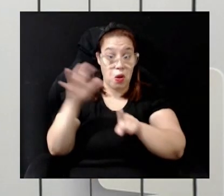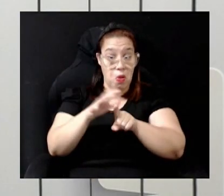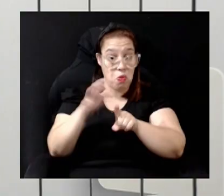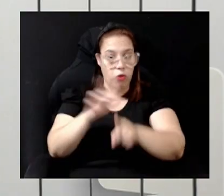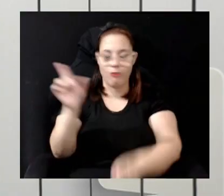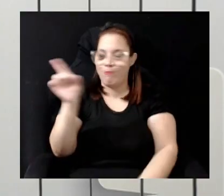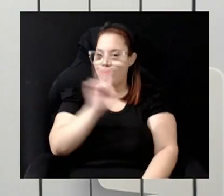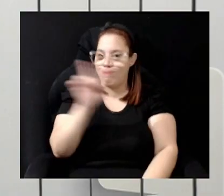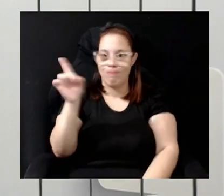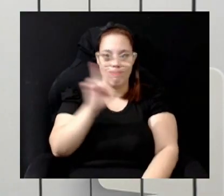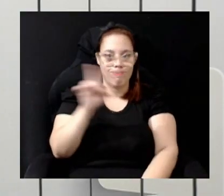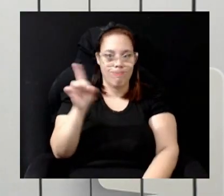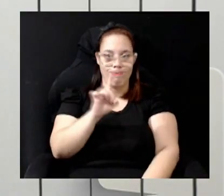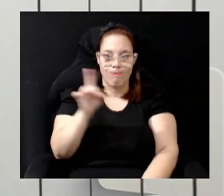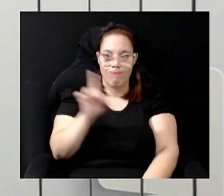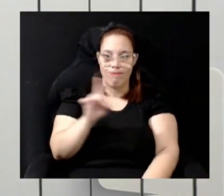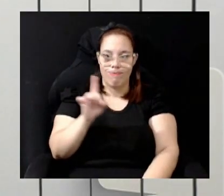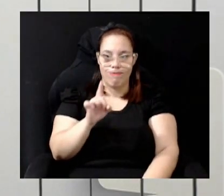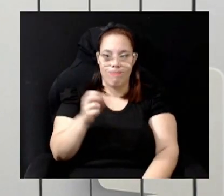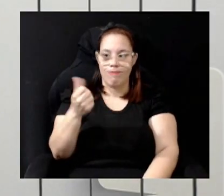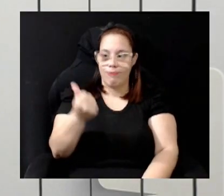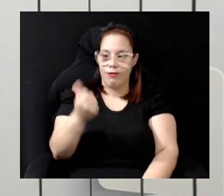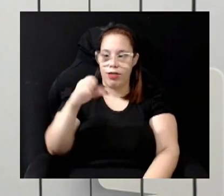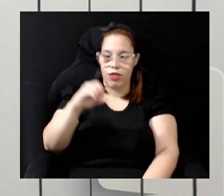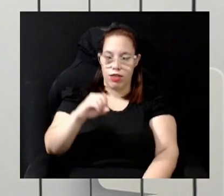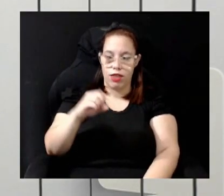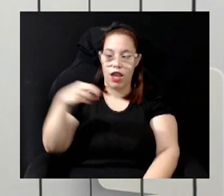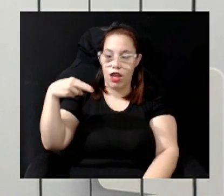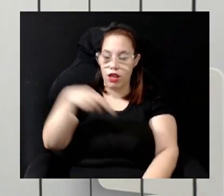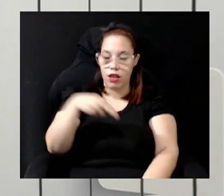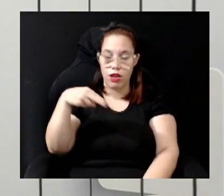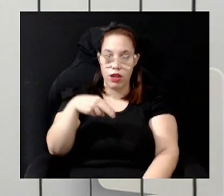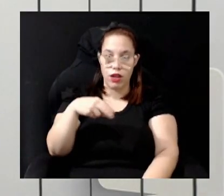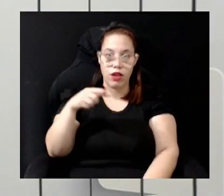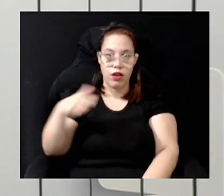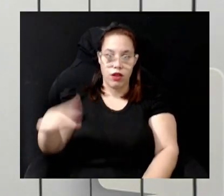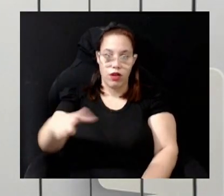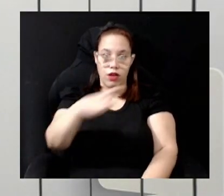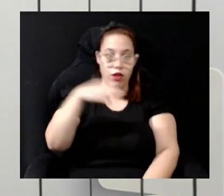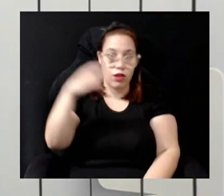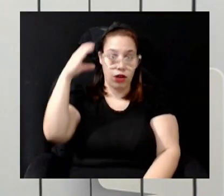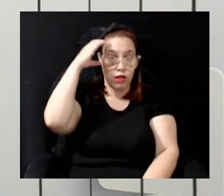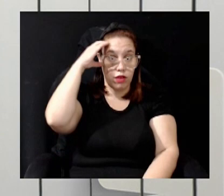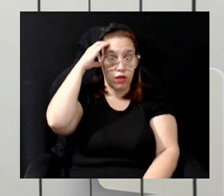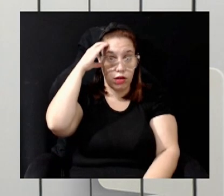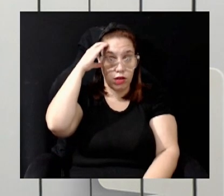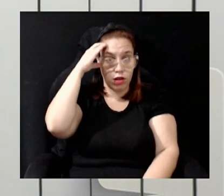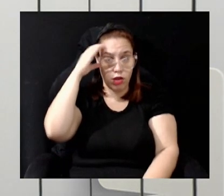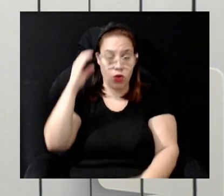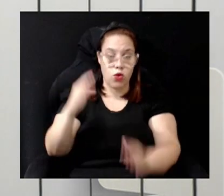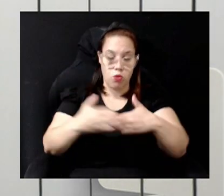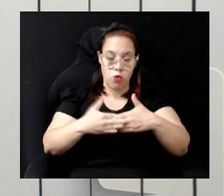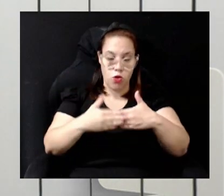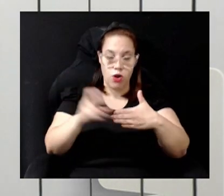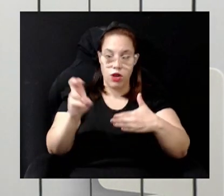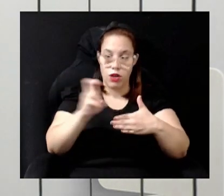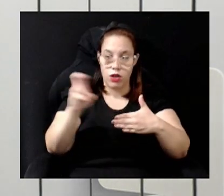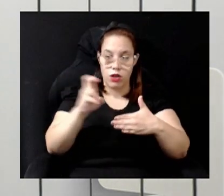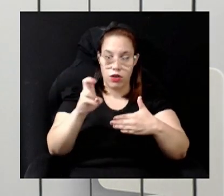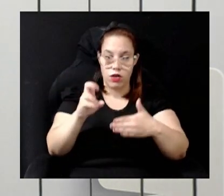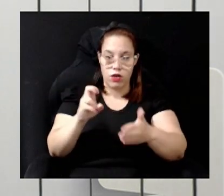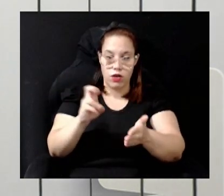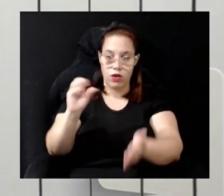no dia 10 de novembro o evento na Lagoa do Taquaral, no Portão 5, largada às 9 horas da